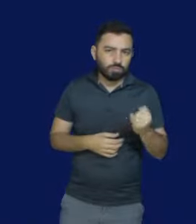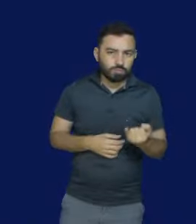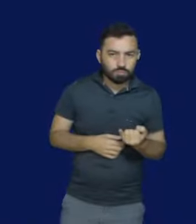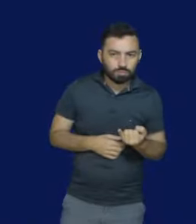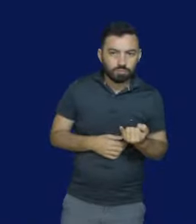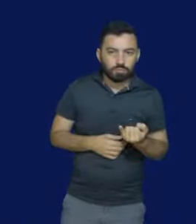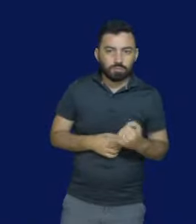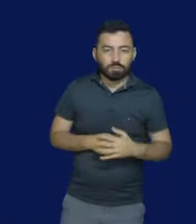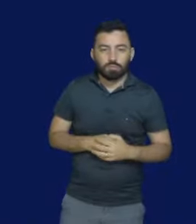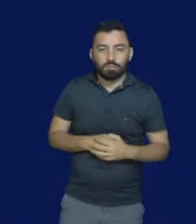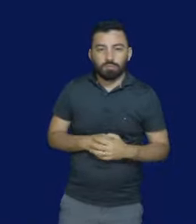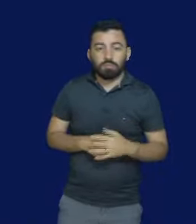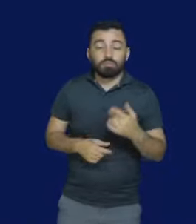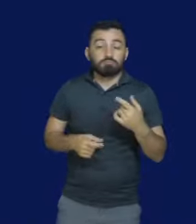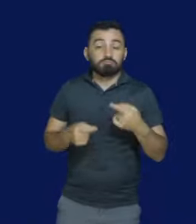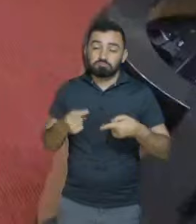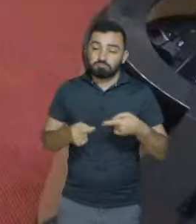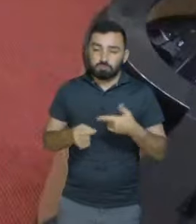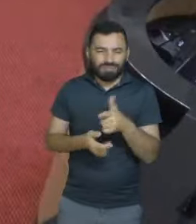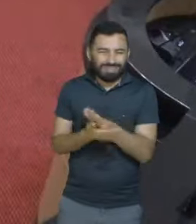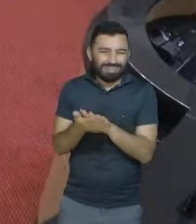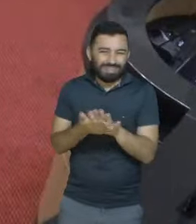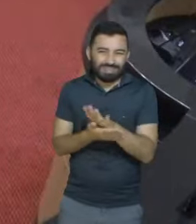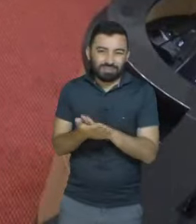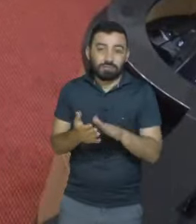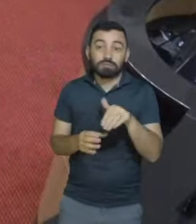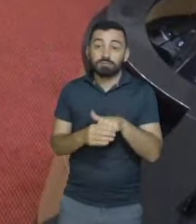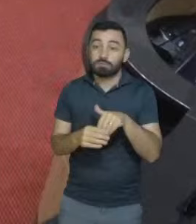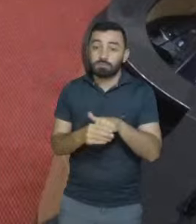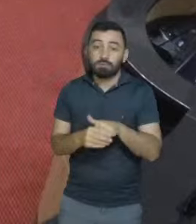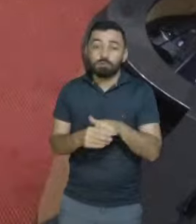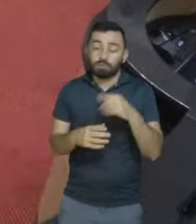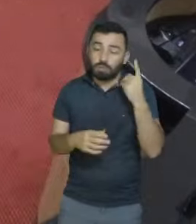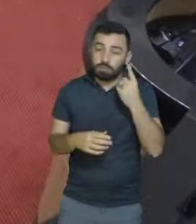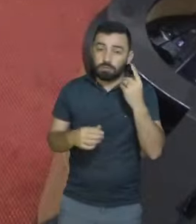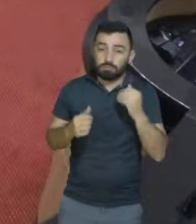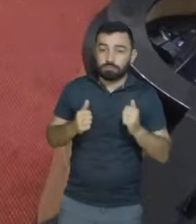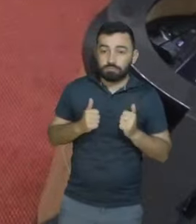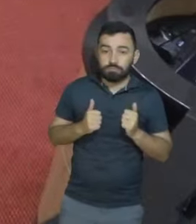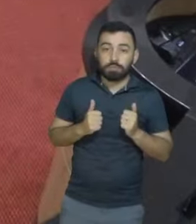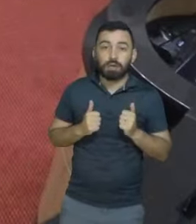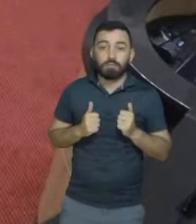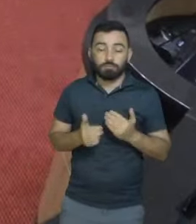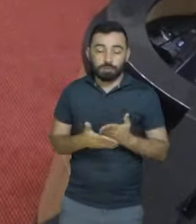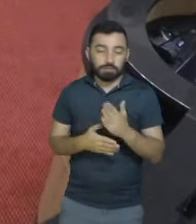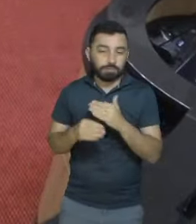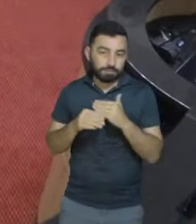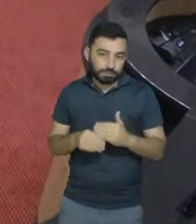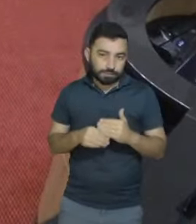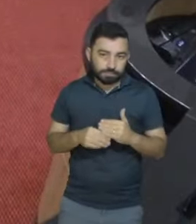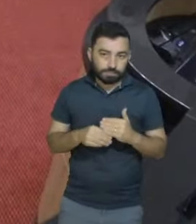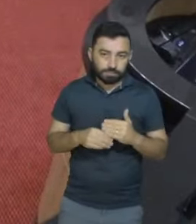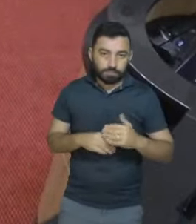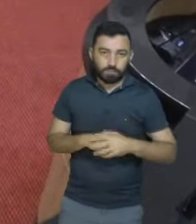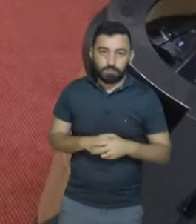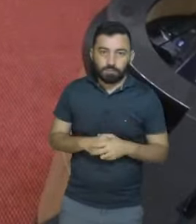discussão. Não havendo quem queira discutir, em votação. Deputados que aprovam, permaneçam como se encontram. Aprovado por